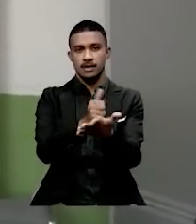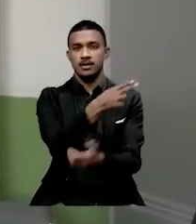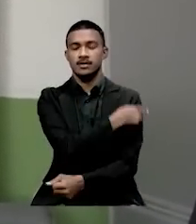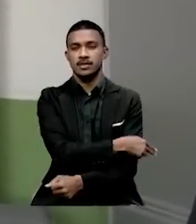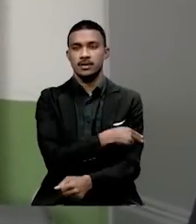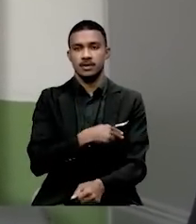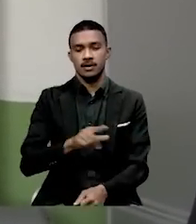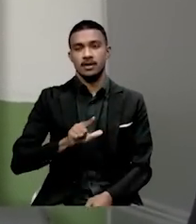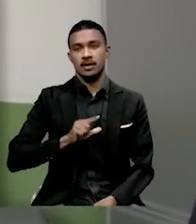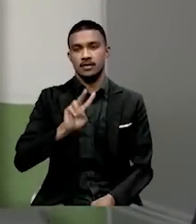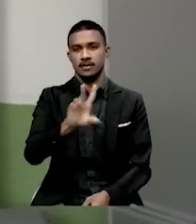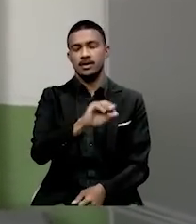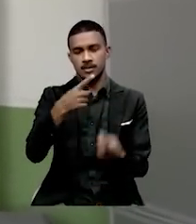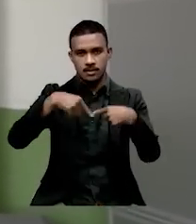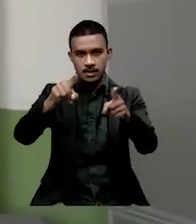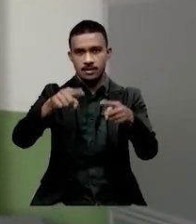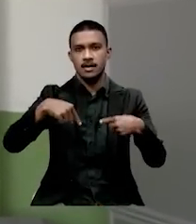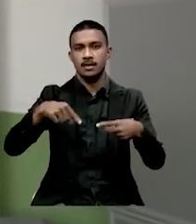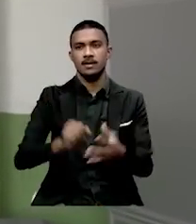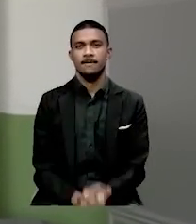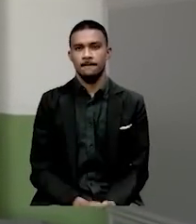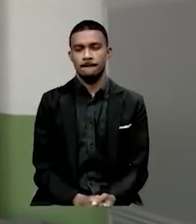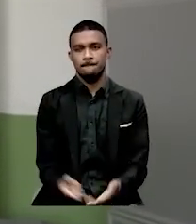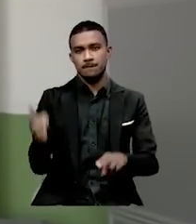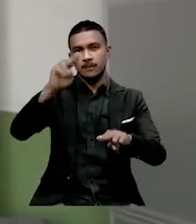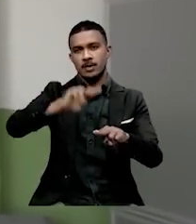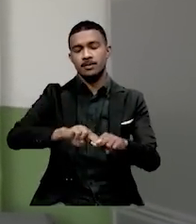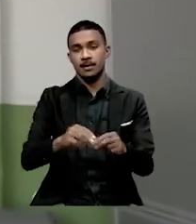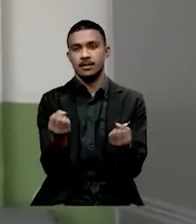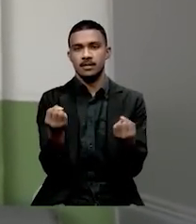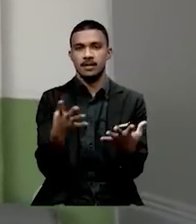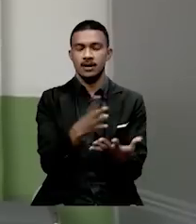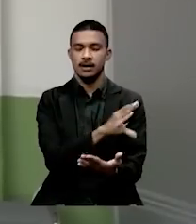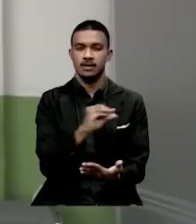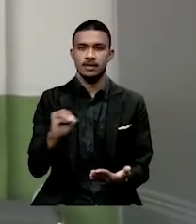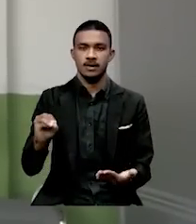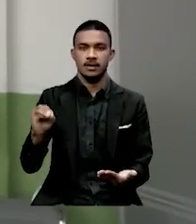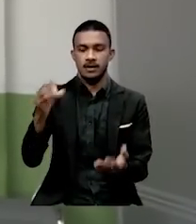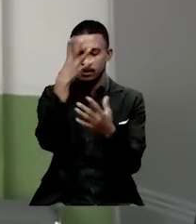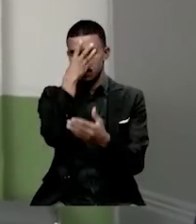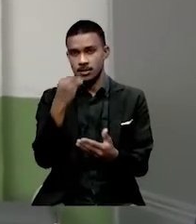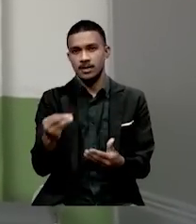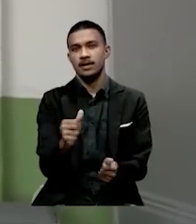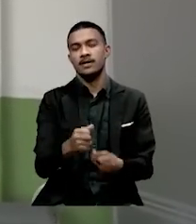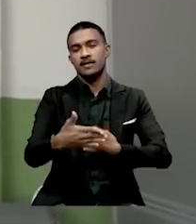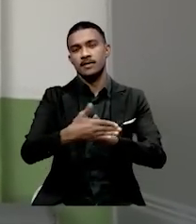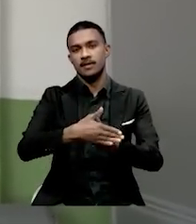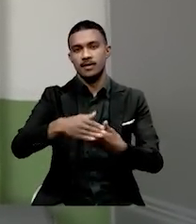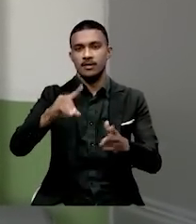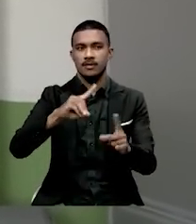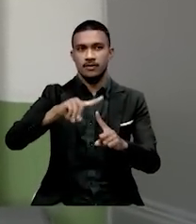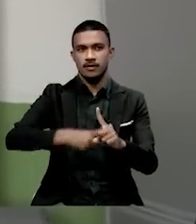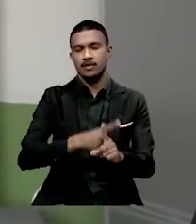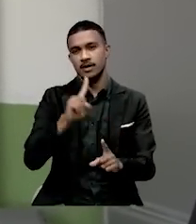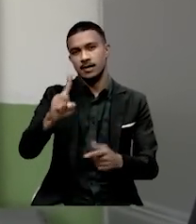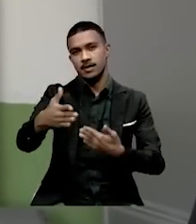ne, bamai dalga, quase dalga hira na, nia ia to mai ne quase pulang ida resin ser la